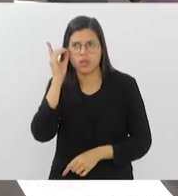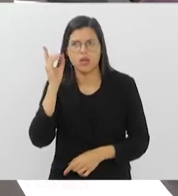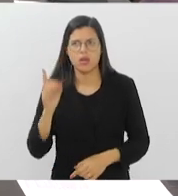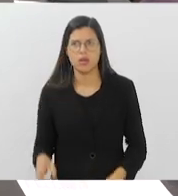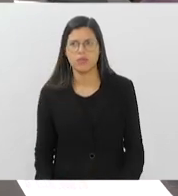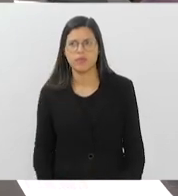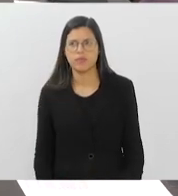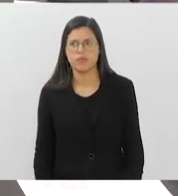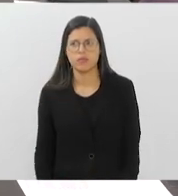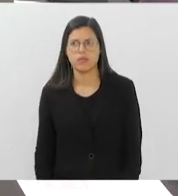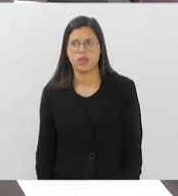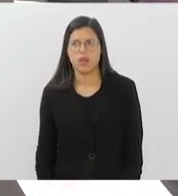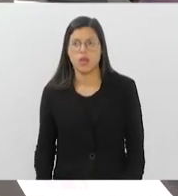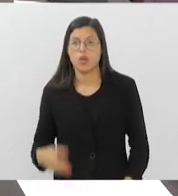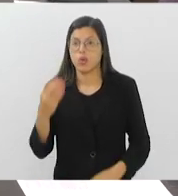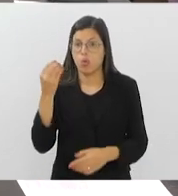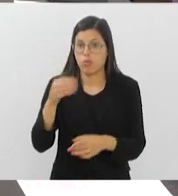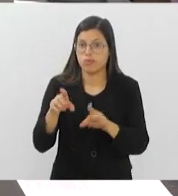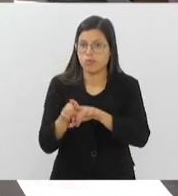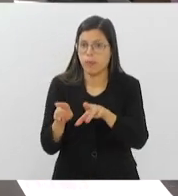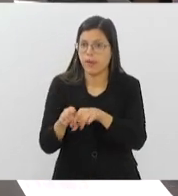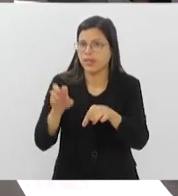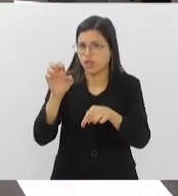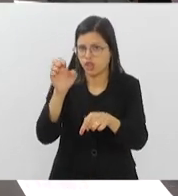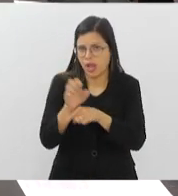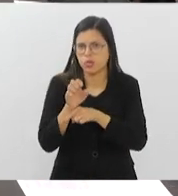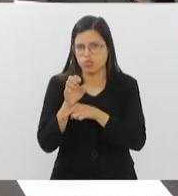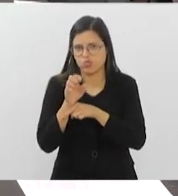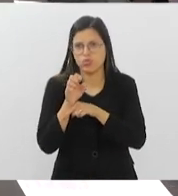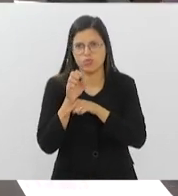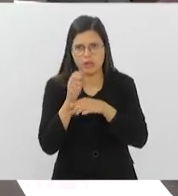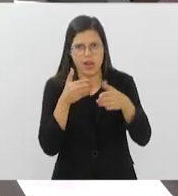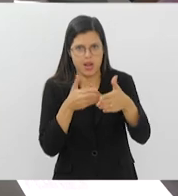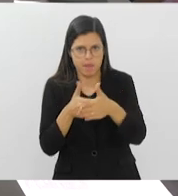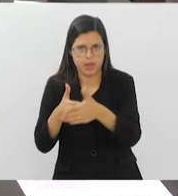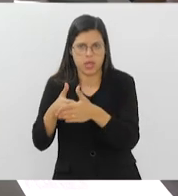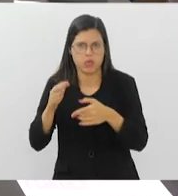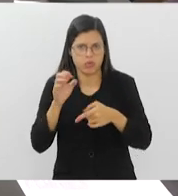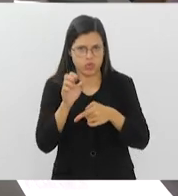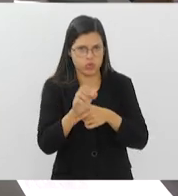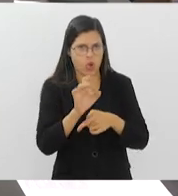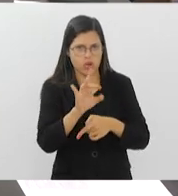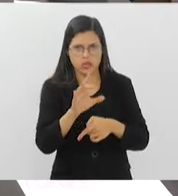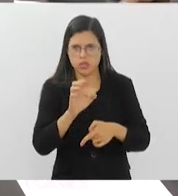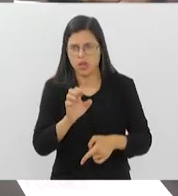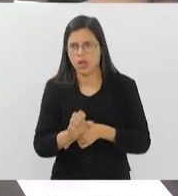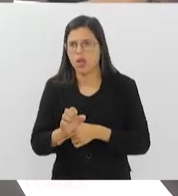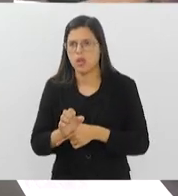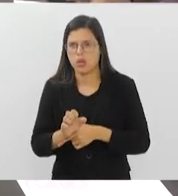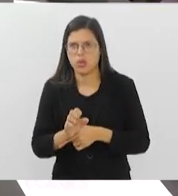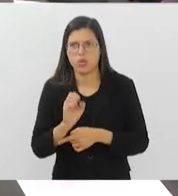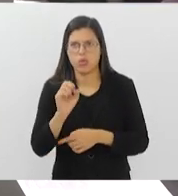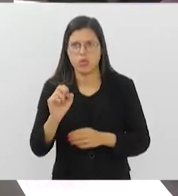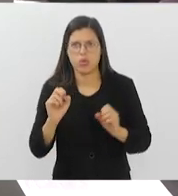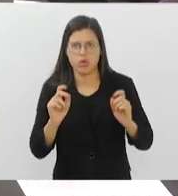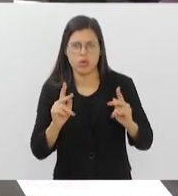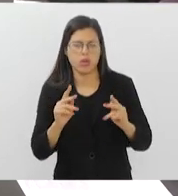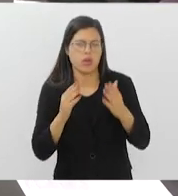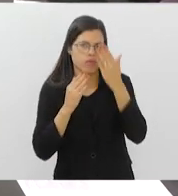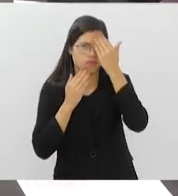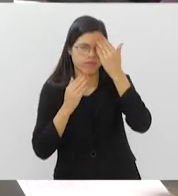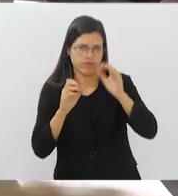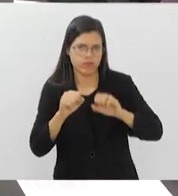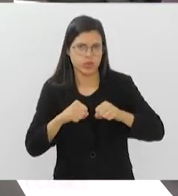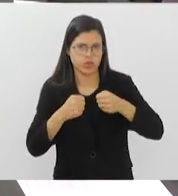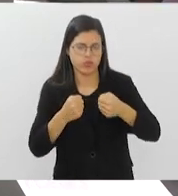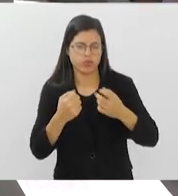E põe nas estaduais, a história do Luiz Paulo. Perfeito. Limita as estaduais. Arredonda tudo. E... Agradeço o empenho de todos aí,